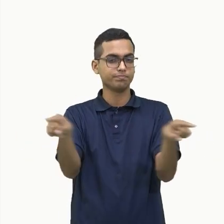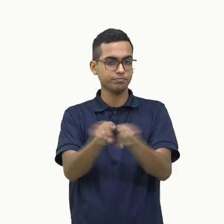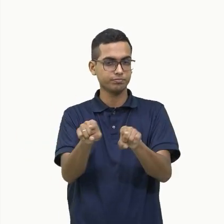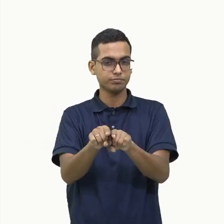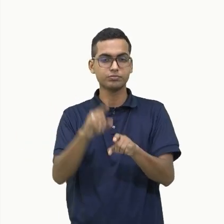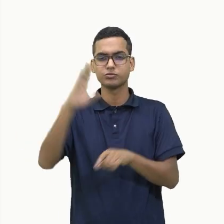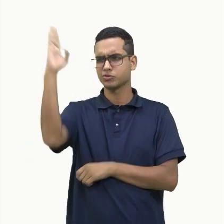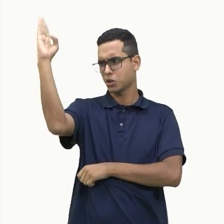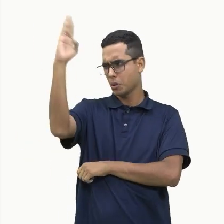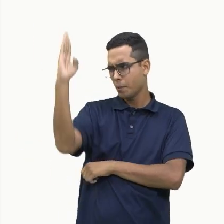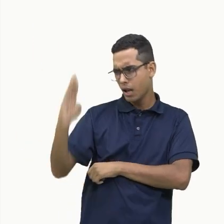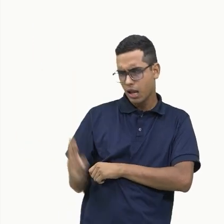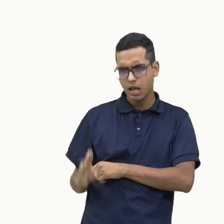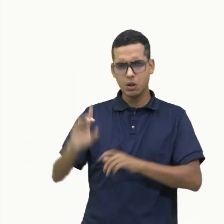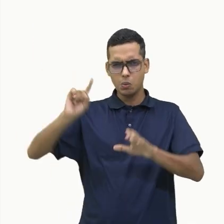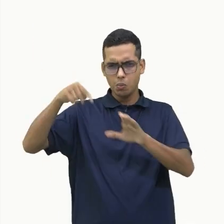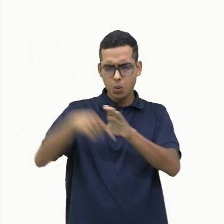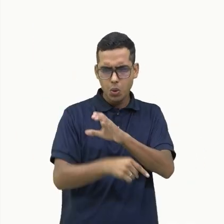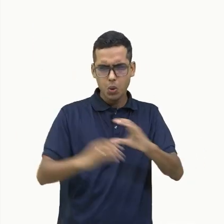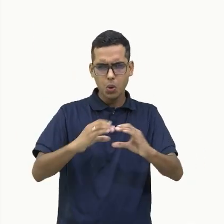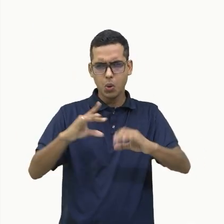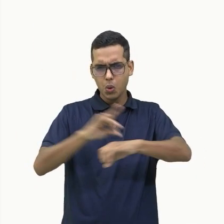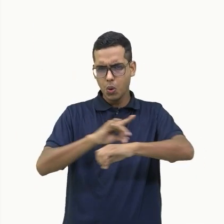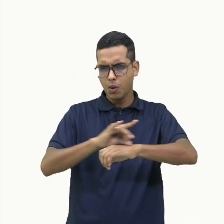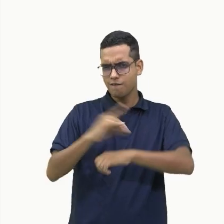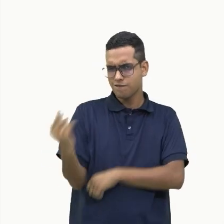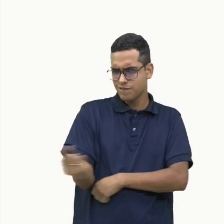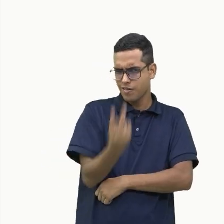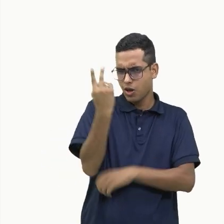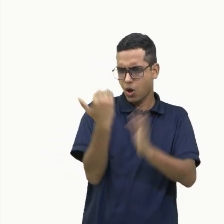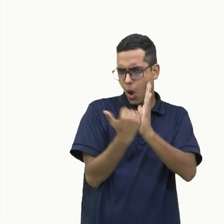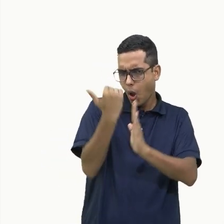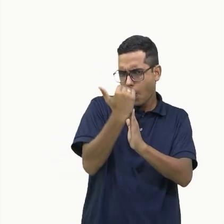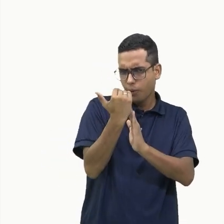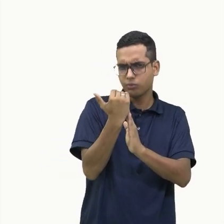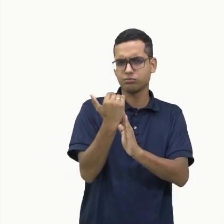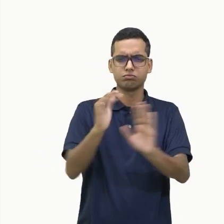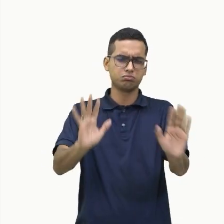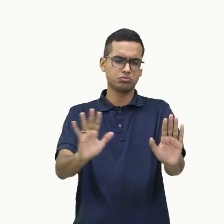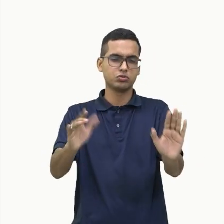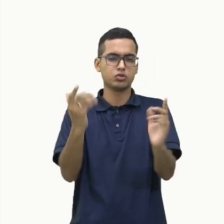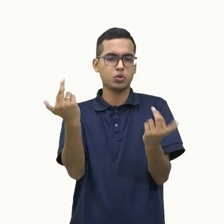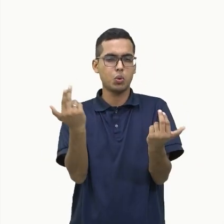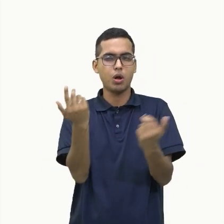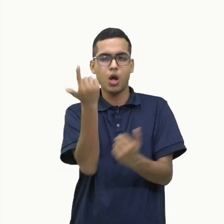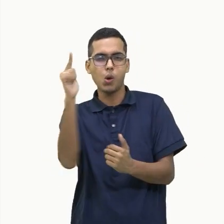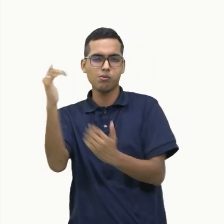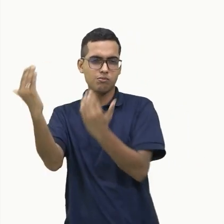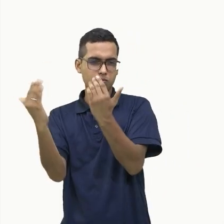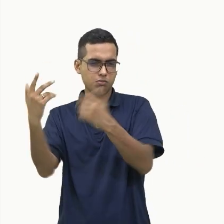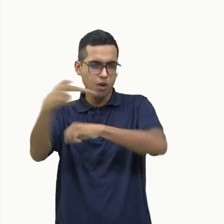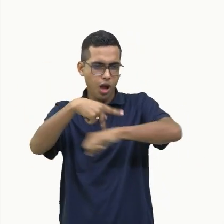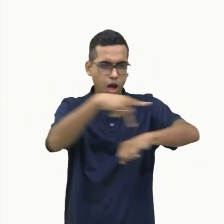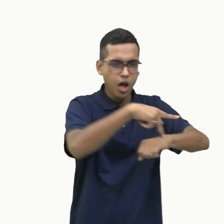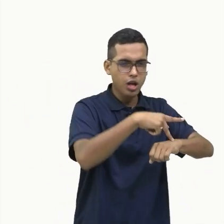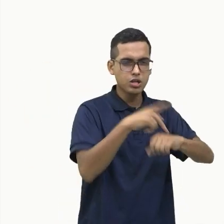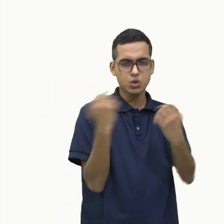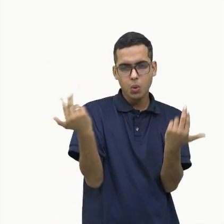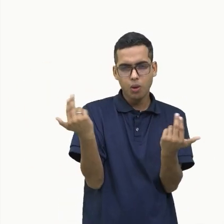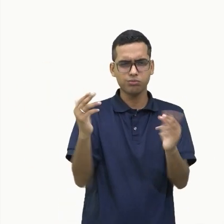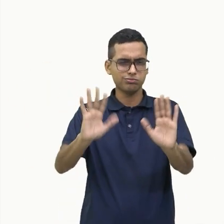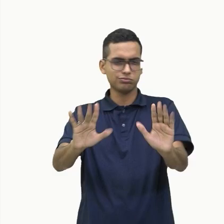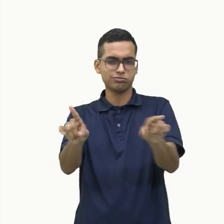vai ter tanto valor em relação a outros países, mas também ocorre muita extração, principalmente